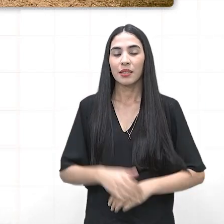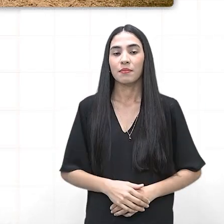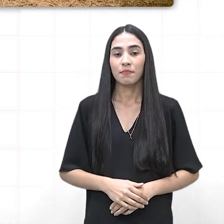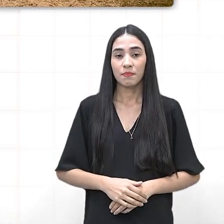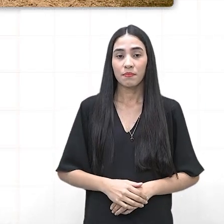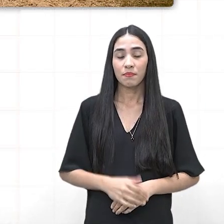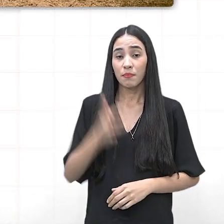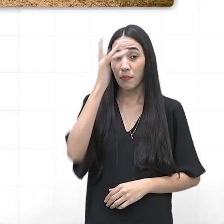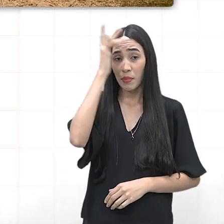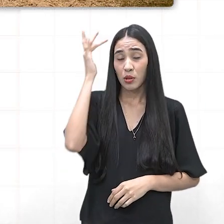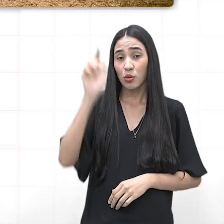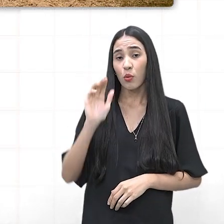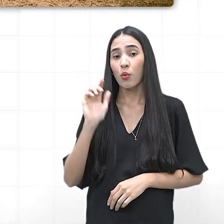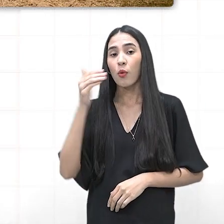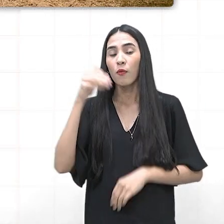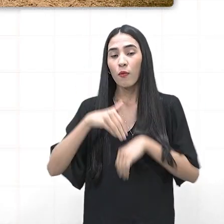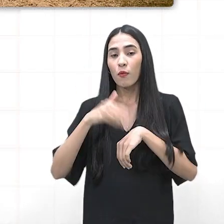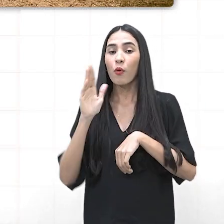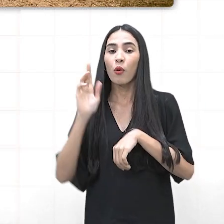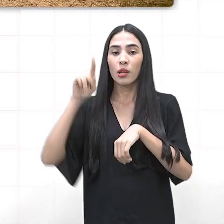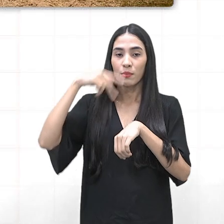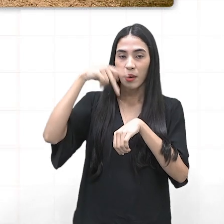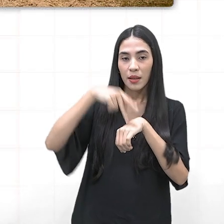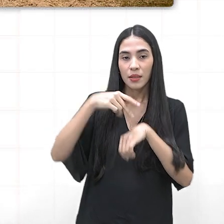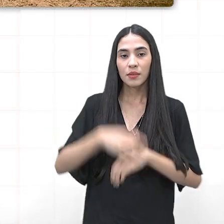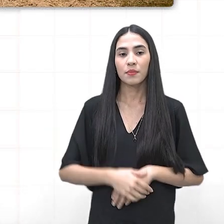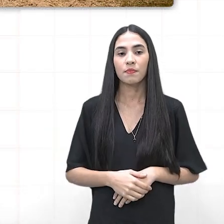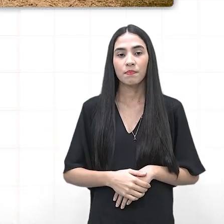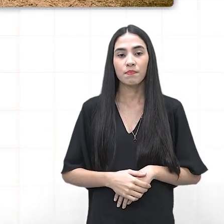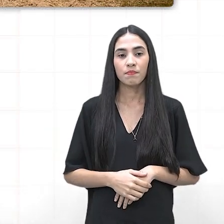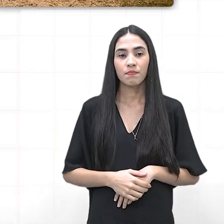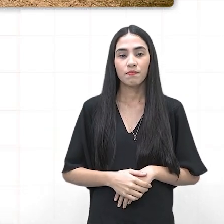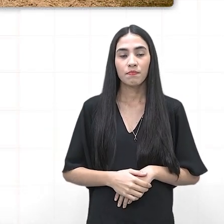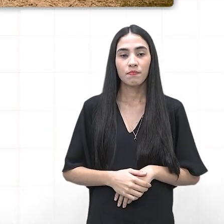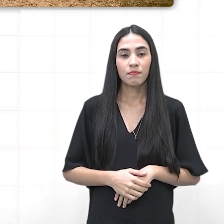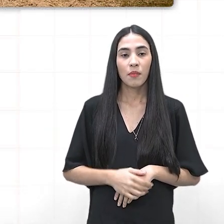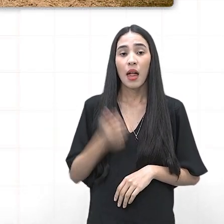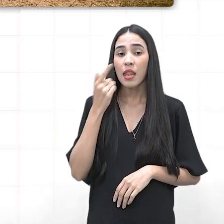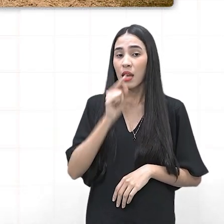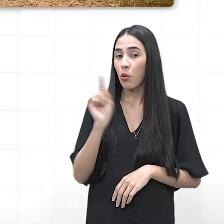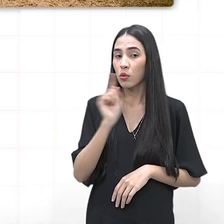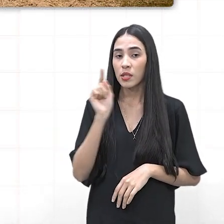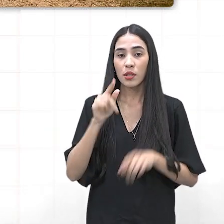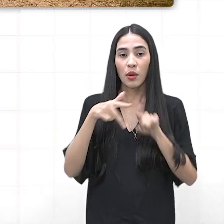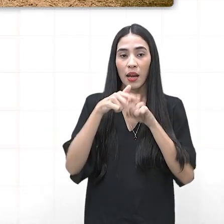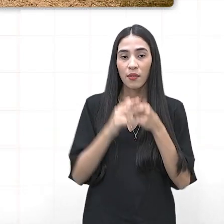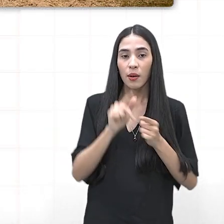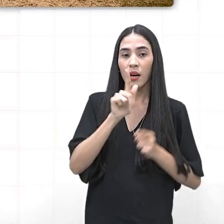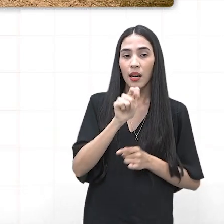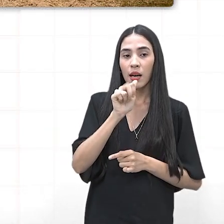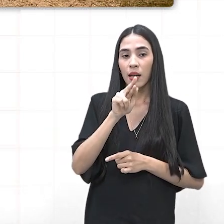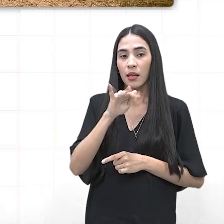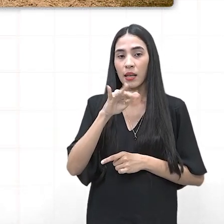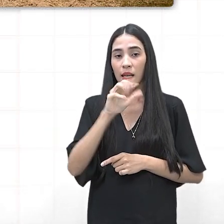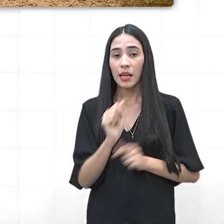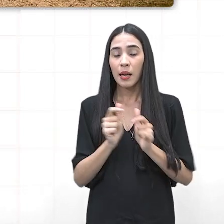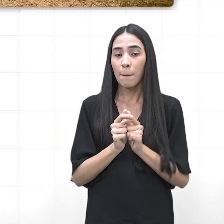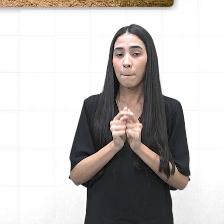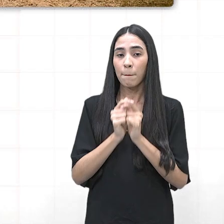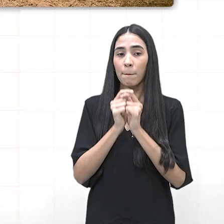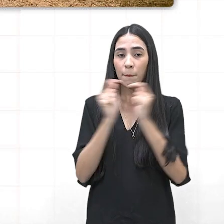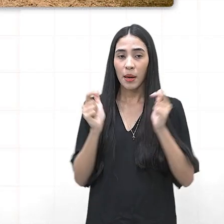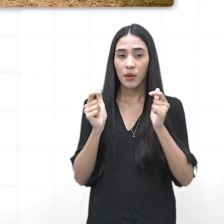pessoas que vinham de fora do Brasil, por estrangeiros. Não foi realizada a reforma agrária e, assim, a grande maioria